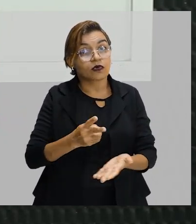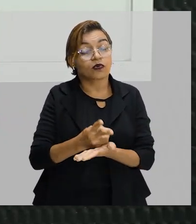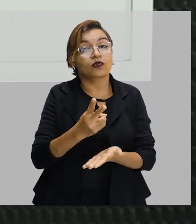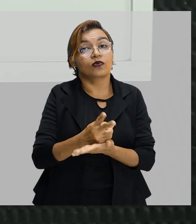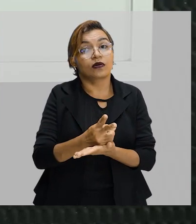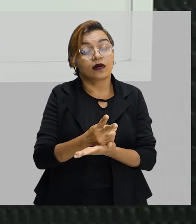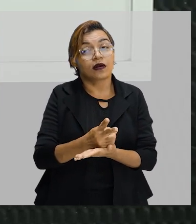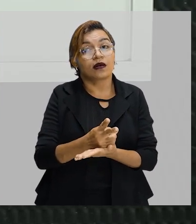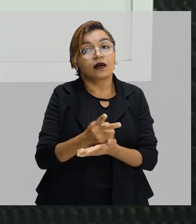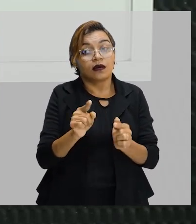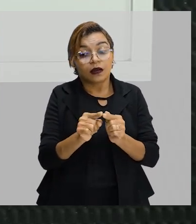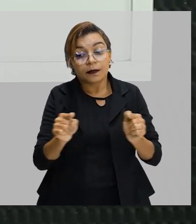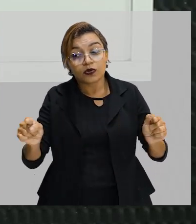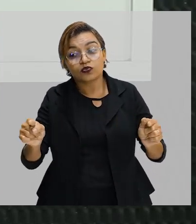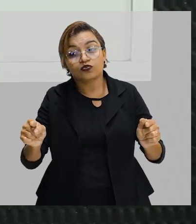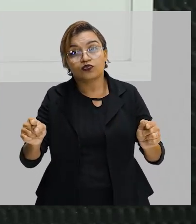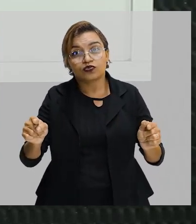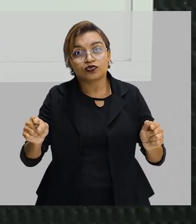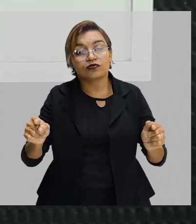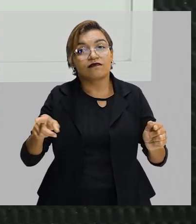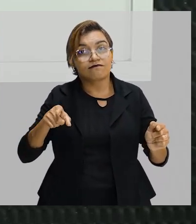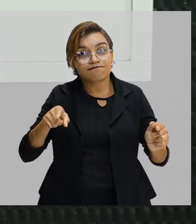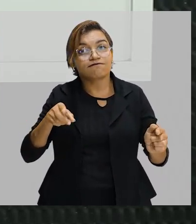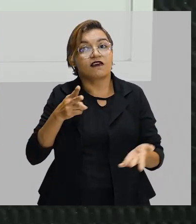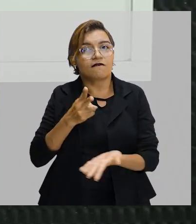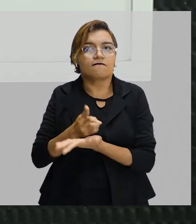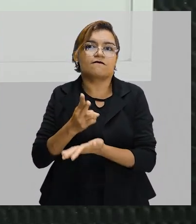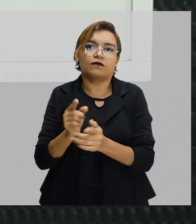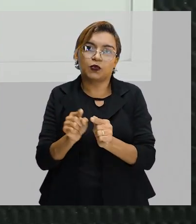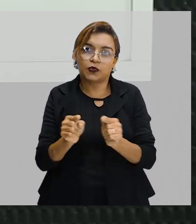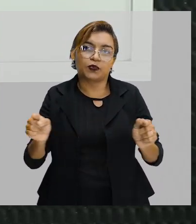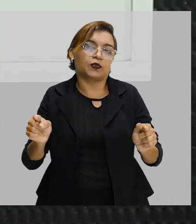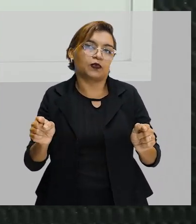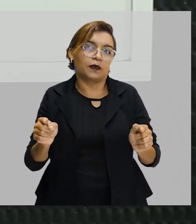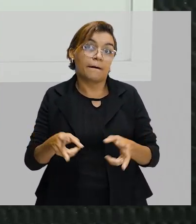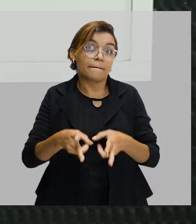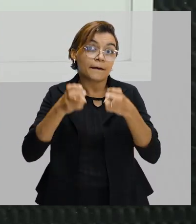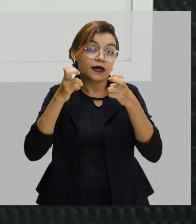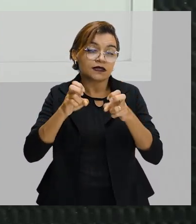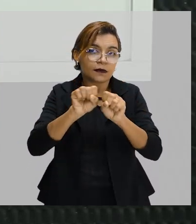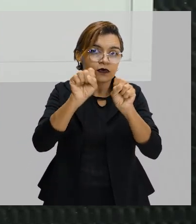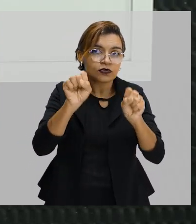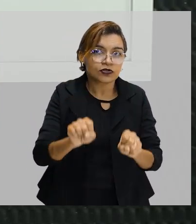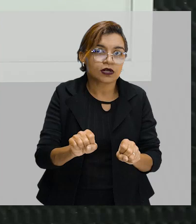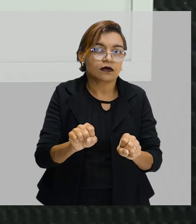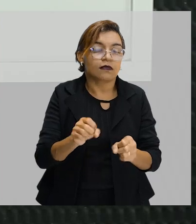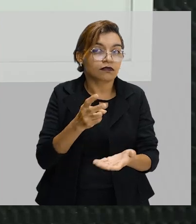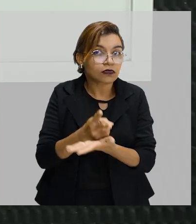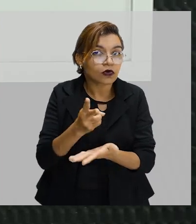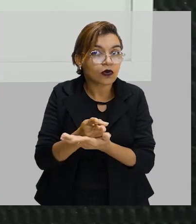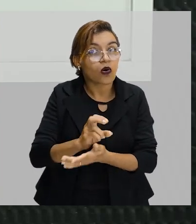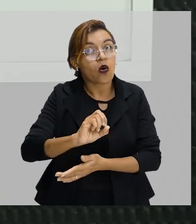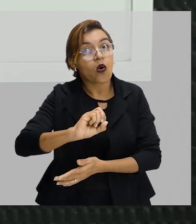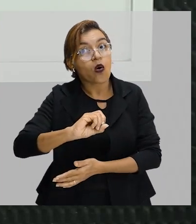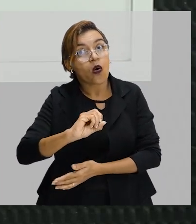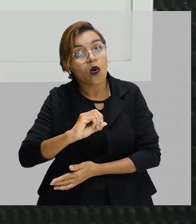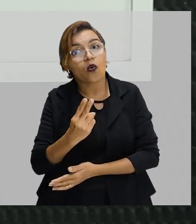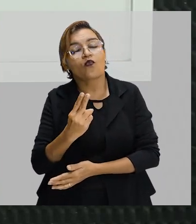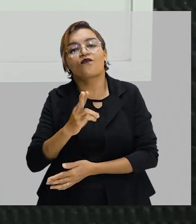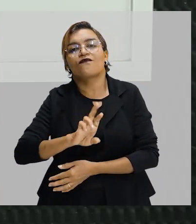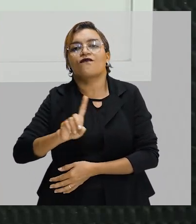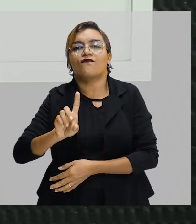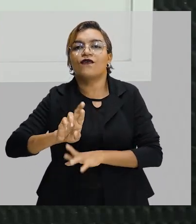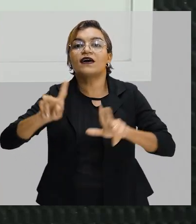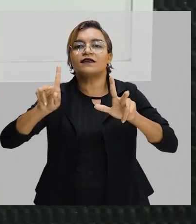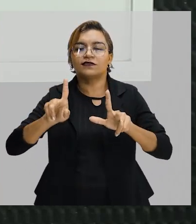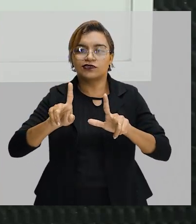amplitude ela se conserva. É justamente aí que a gente consegue perceber se o sistema ele é ou não conservativo. É a gente